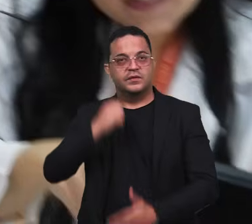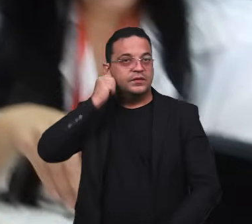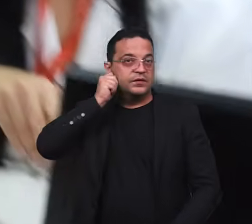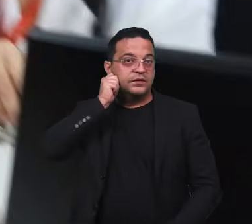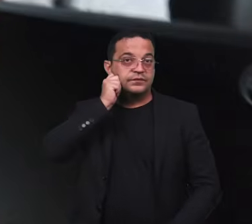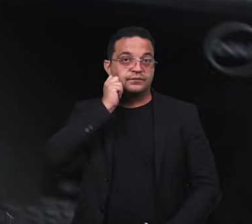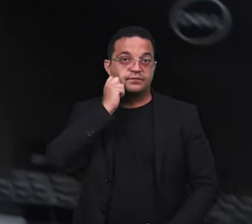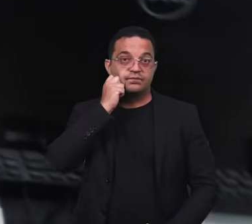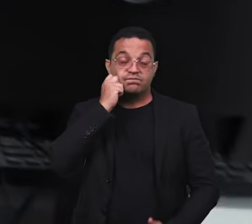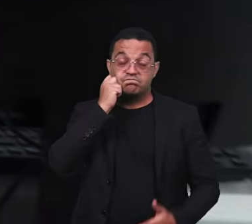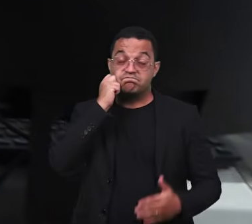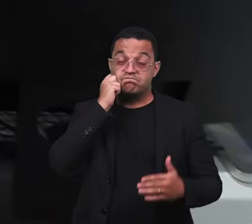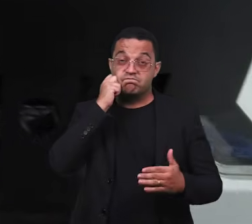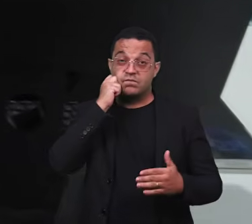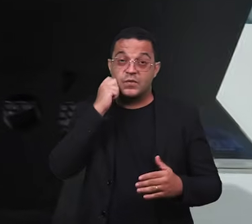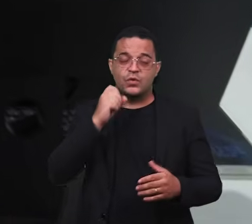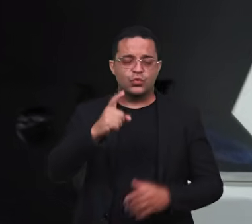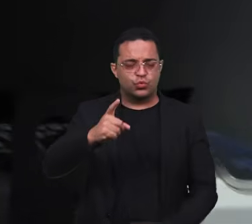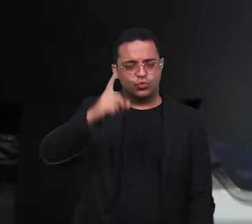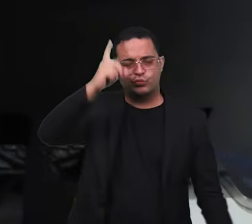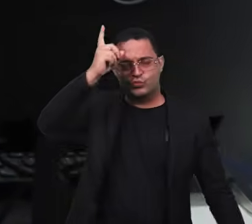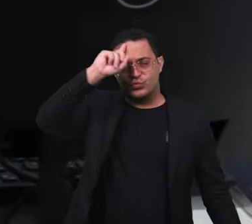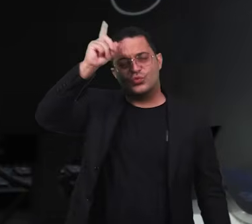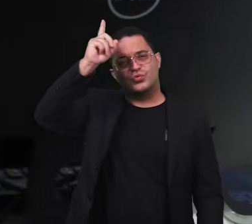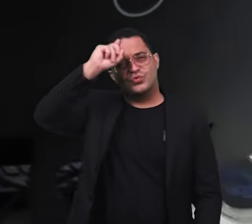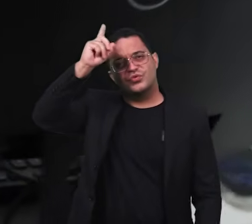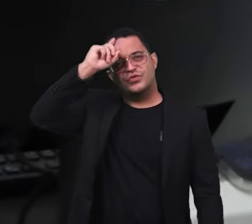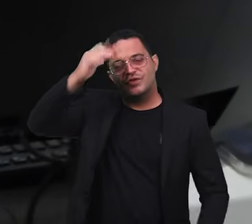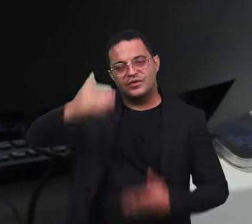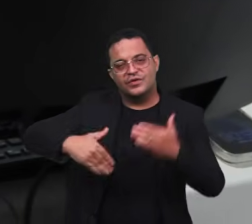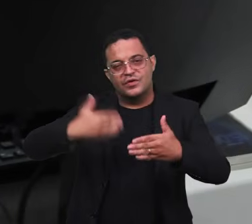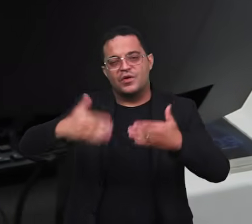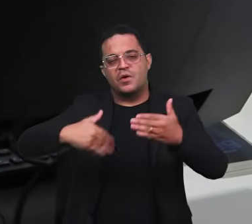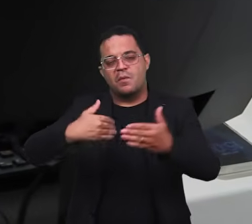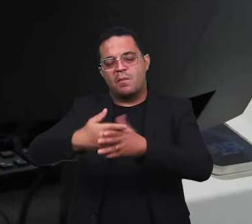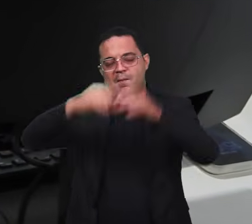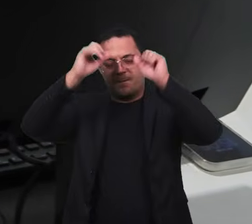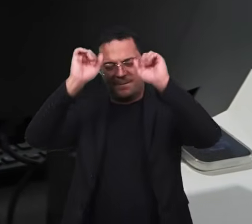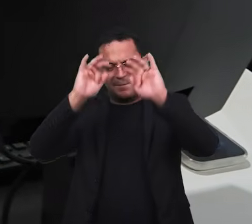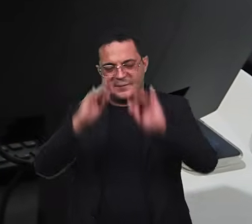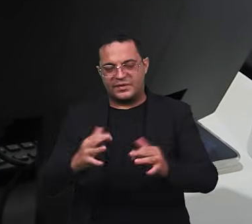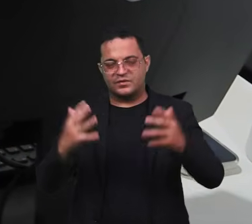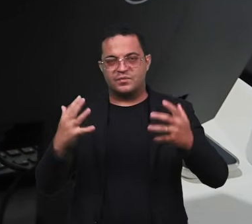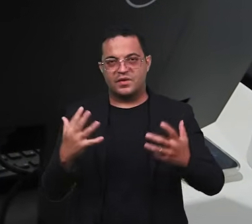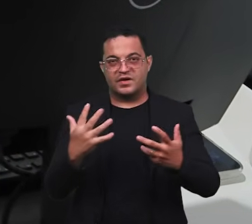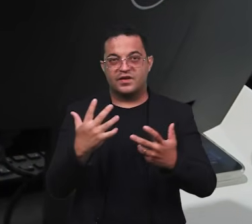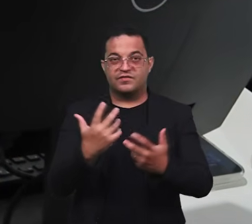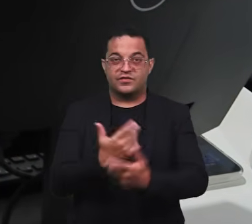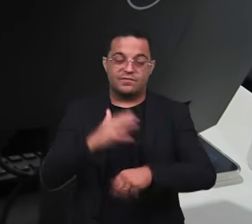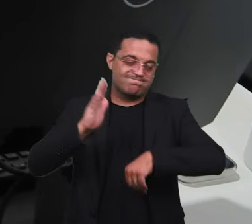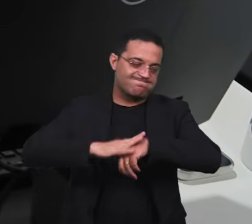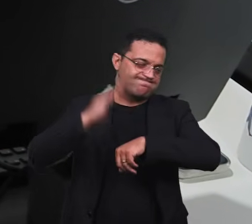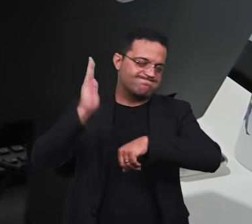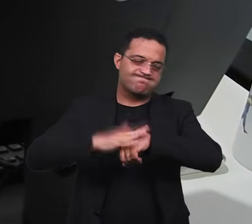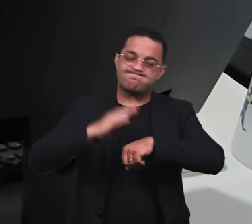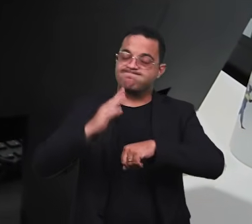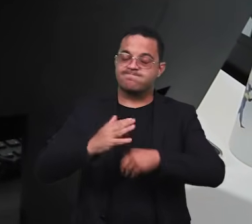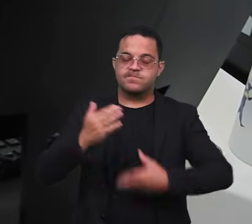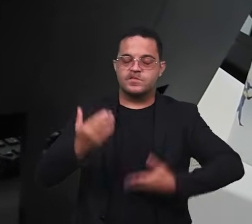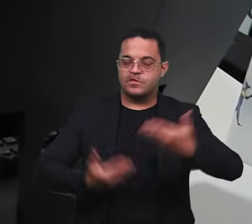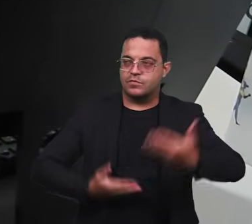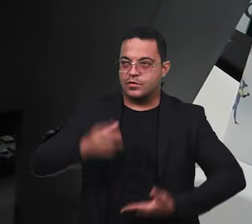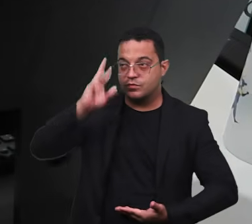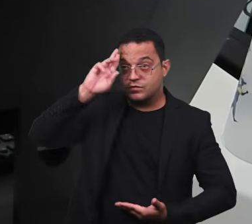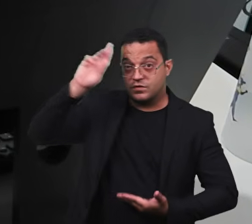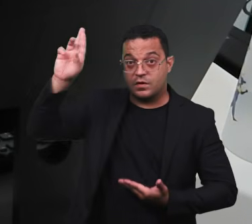medicações que nós temos e assim, cada dia é uma grande bênção, uma alegria maior poder